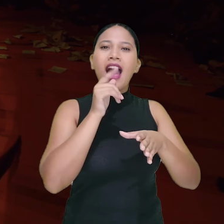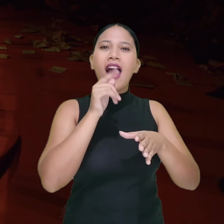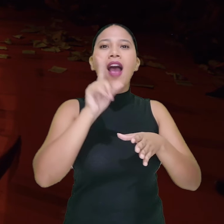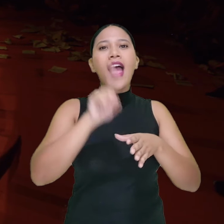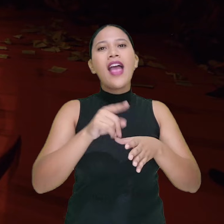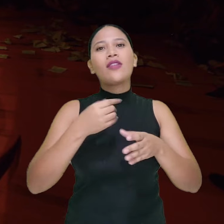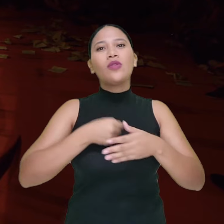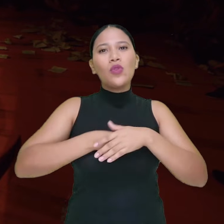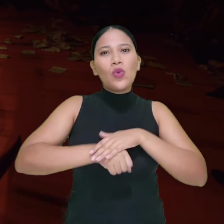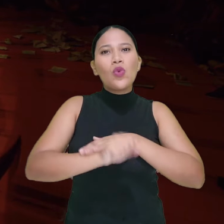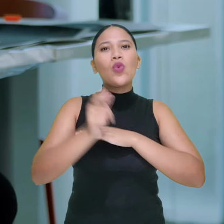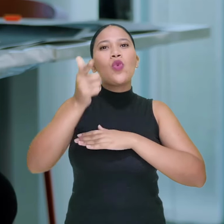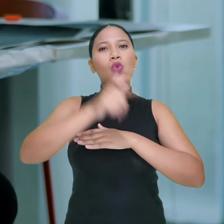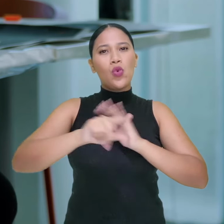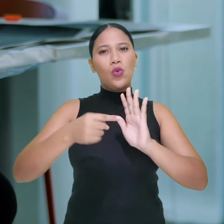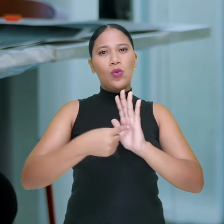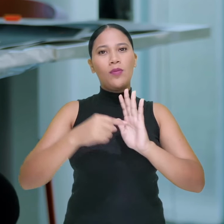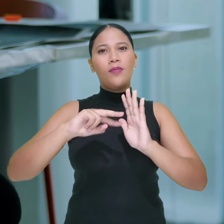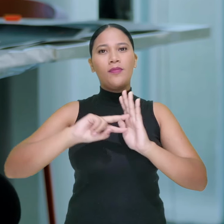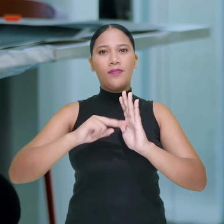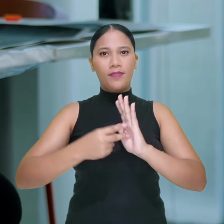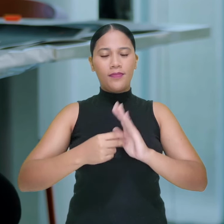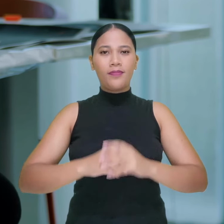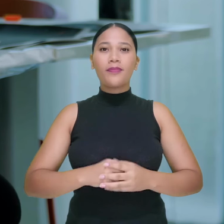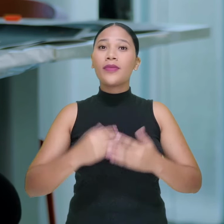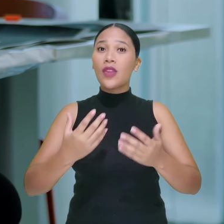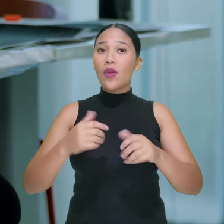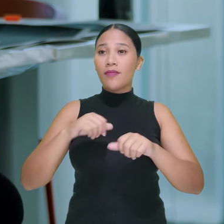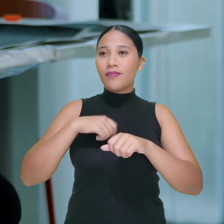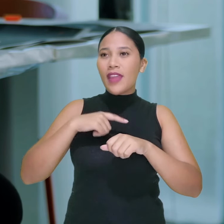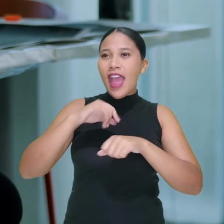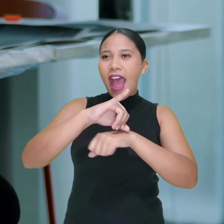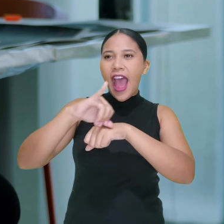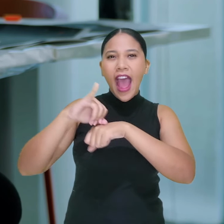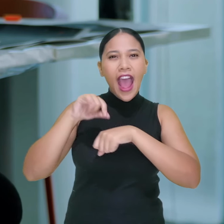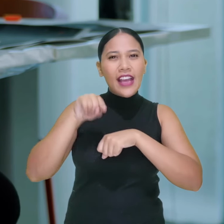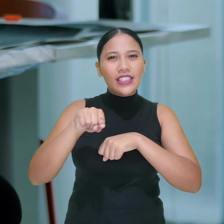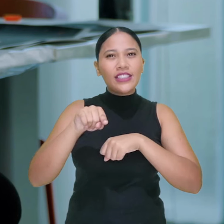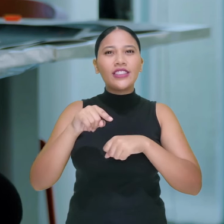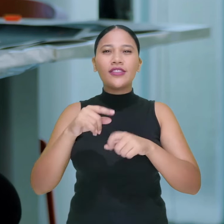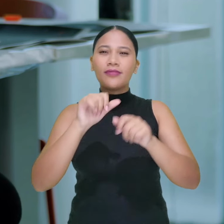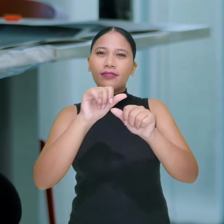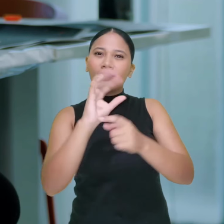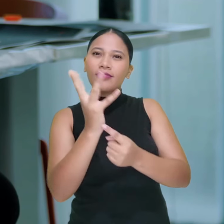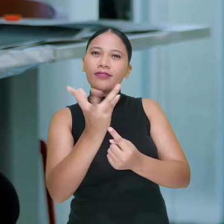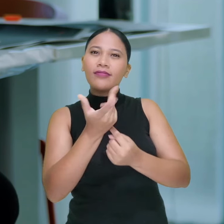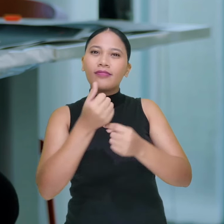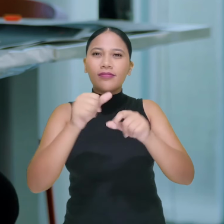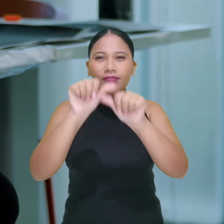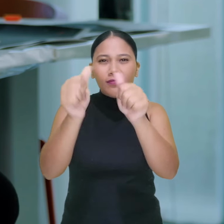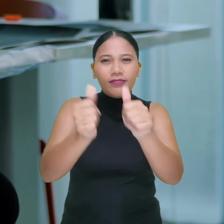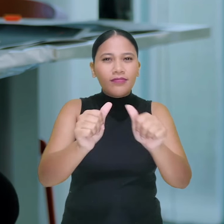este lugar de renascimento. E toda essa cenografia barra obra de arte cenográfica,